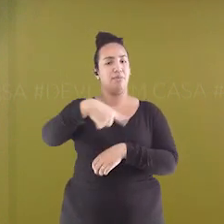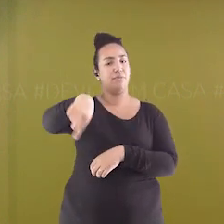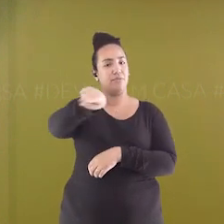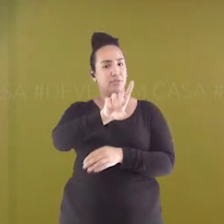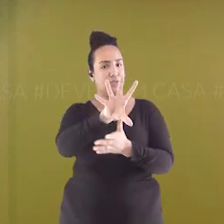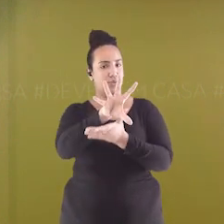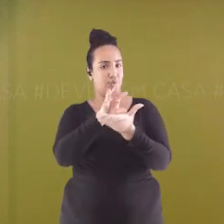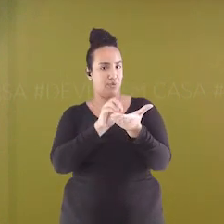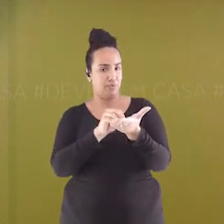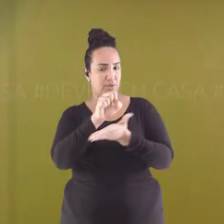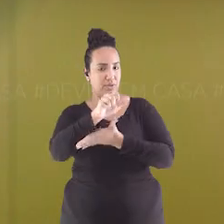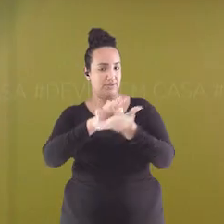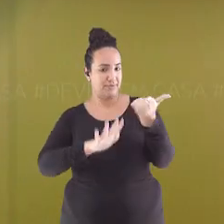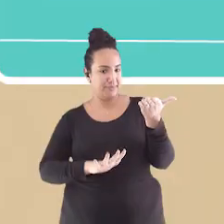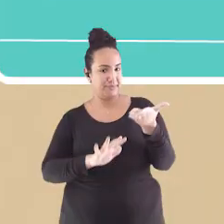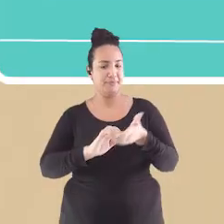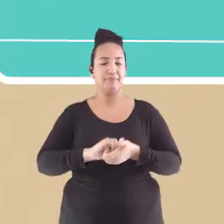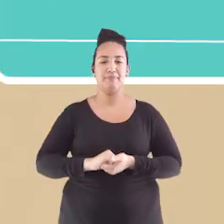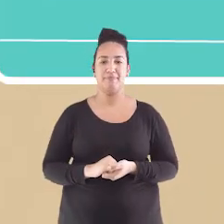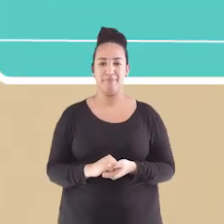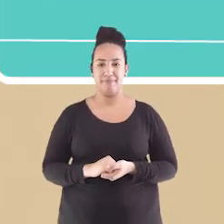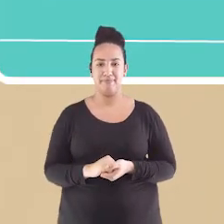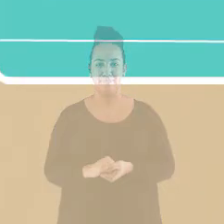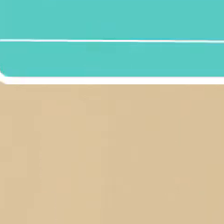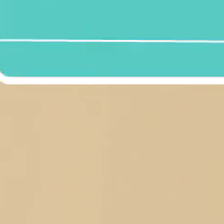para vocês anotarem o desafio.